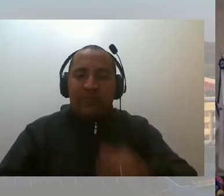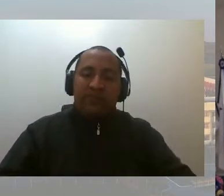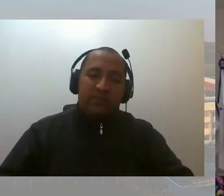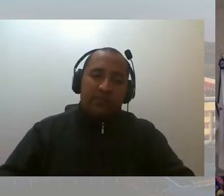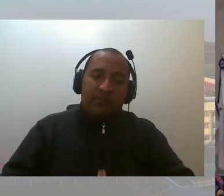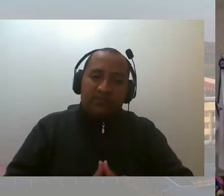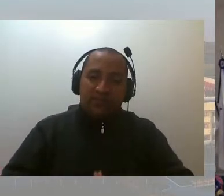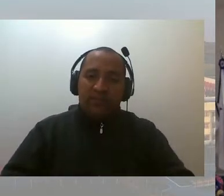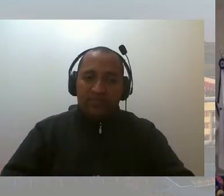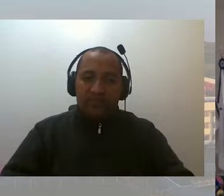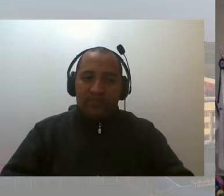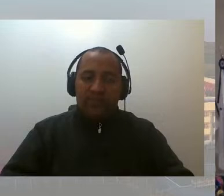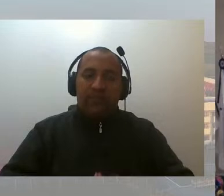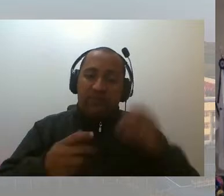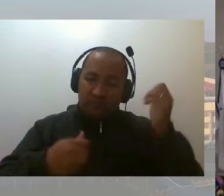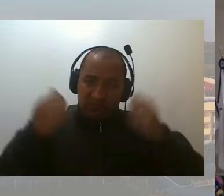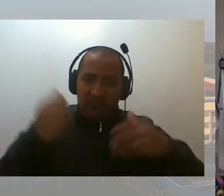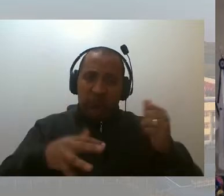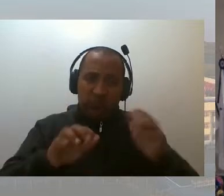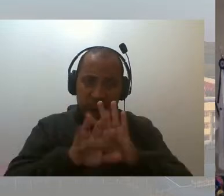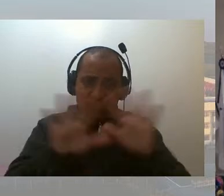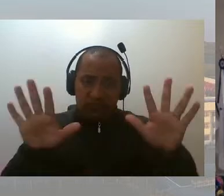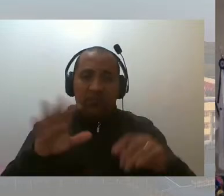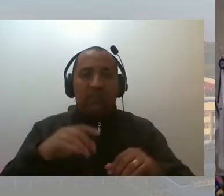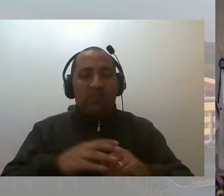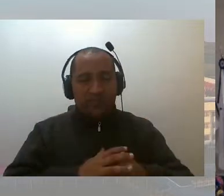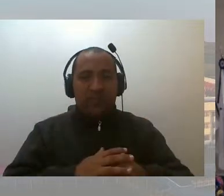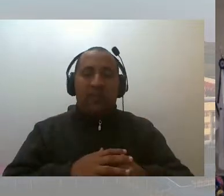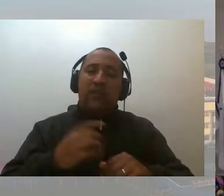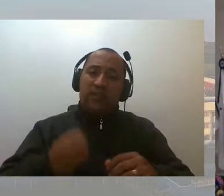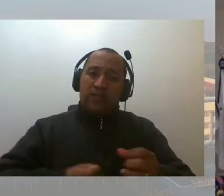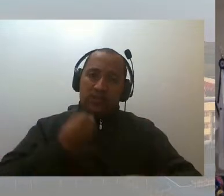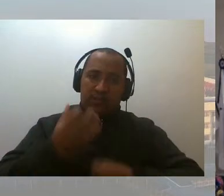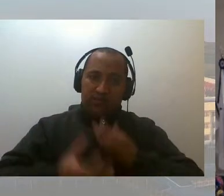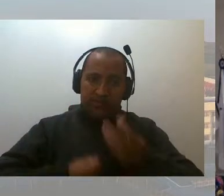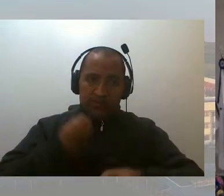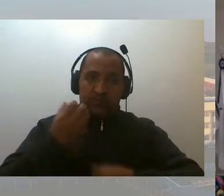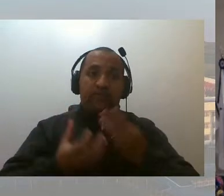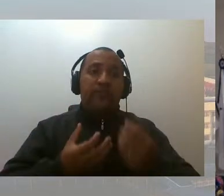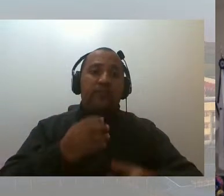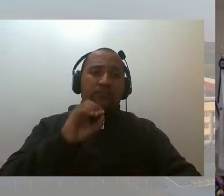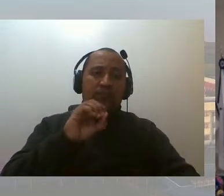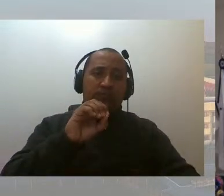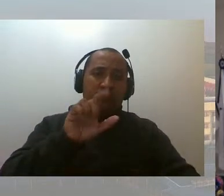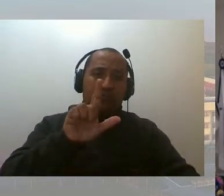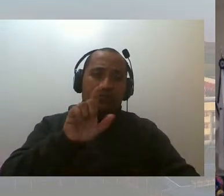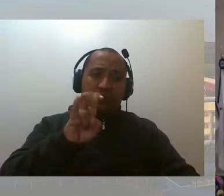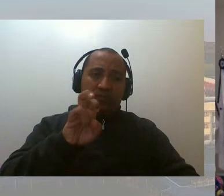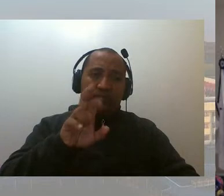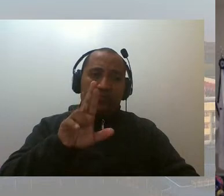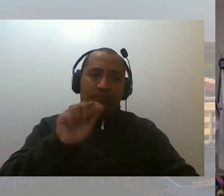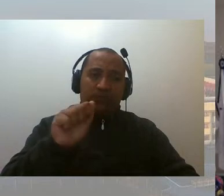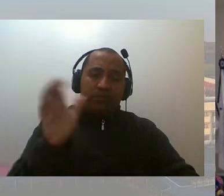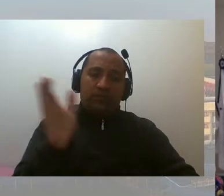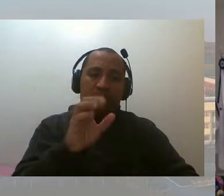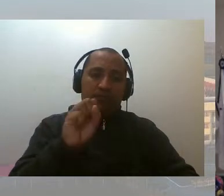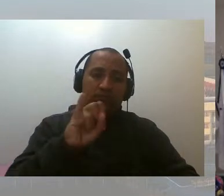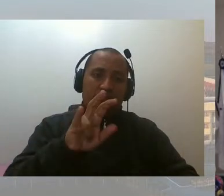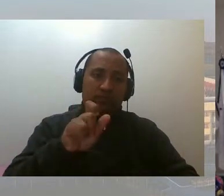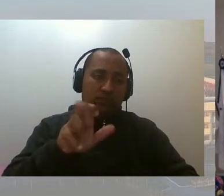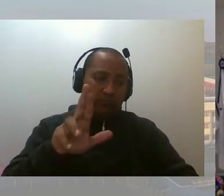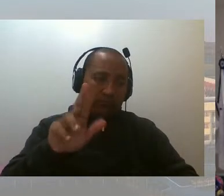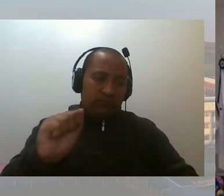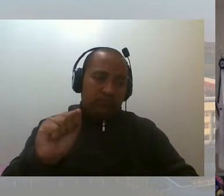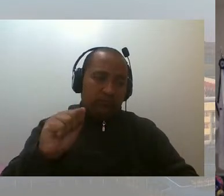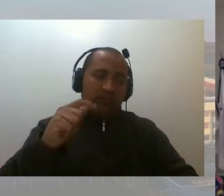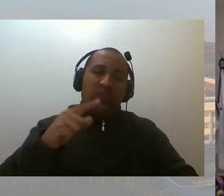Então, tendo dito isso, tem uma poesia do Oliveira Silveira, que muito antes do